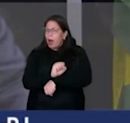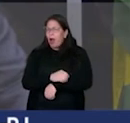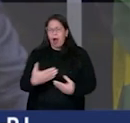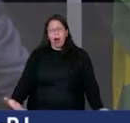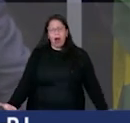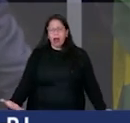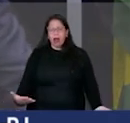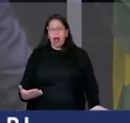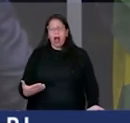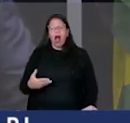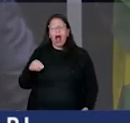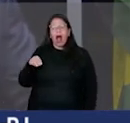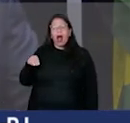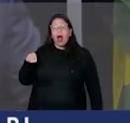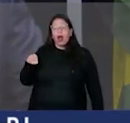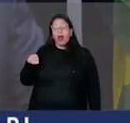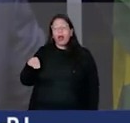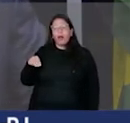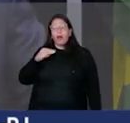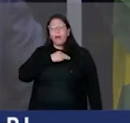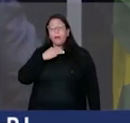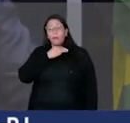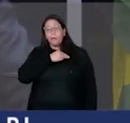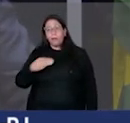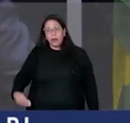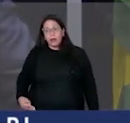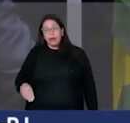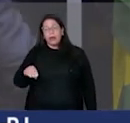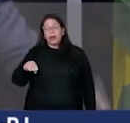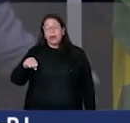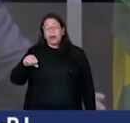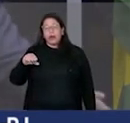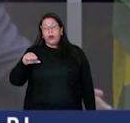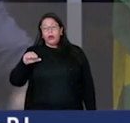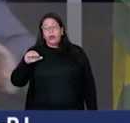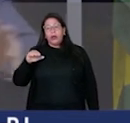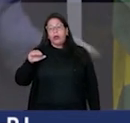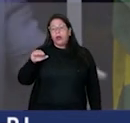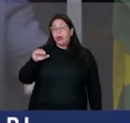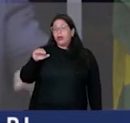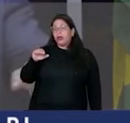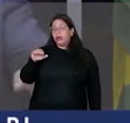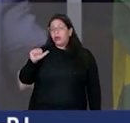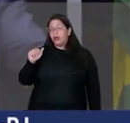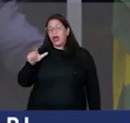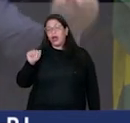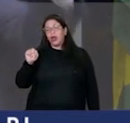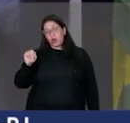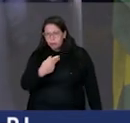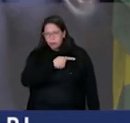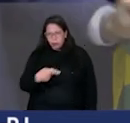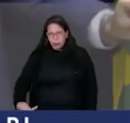uma manifestação de que isso fere o nosso sistema acusatório. Nosso sistema acusatório é muito bem definido, em